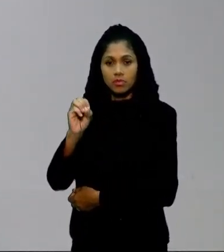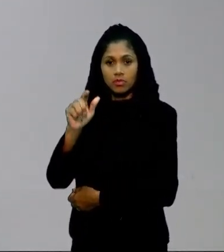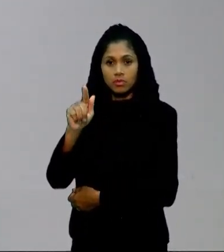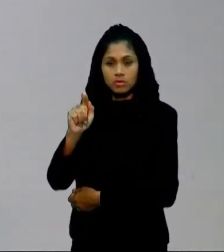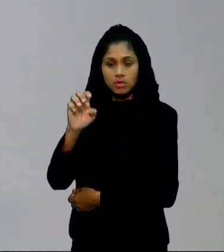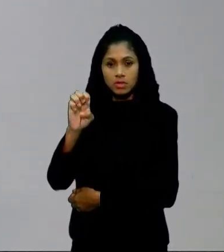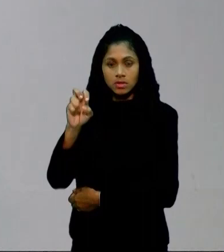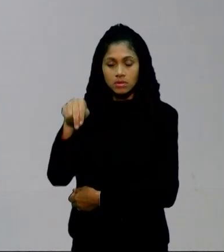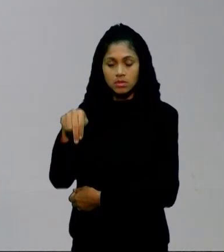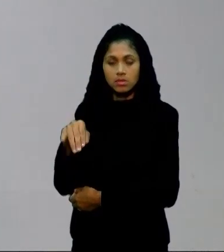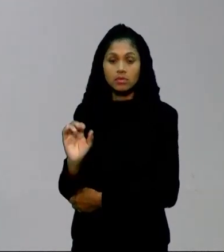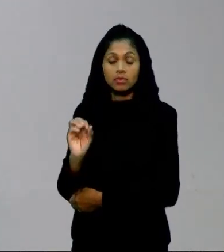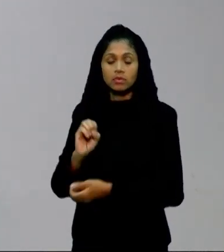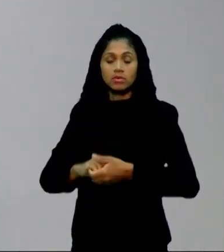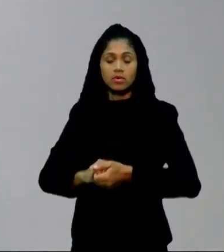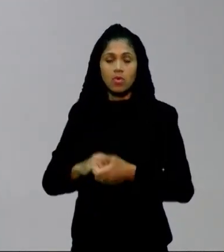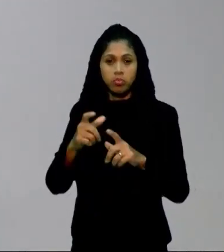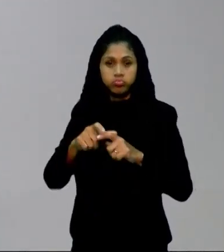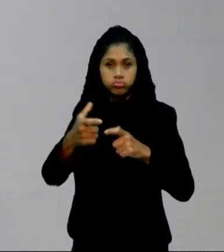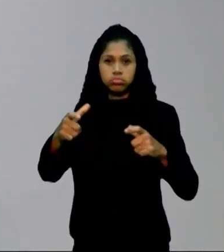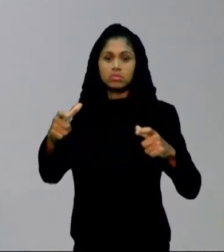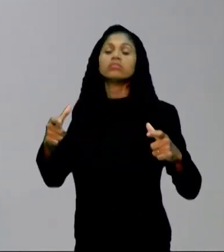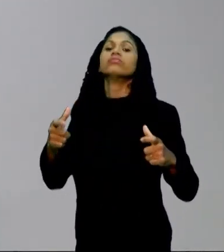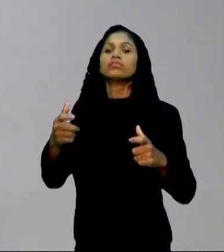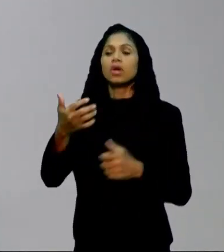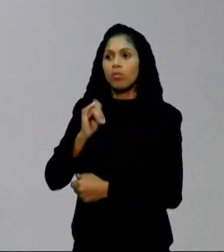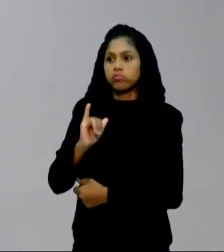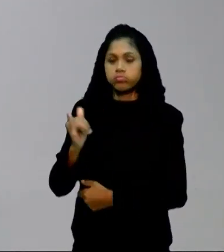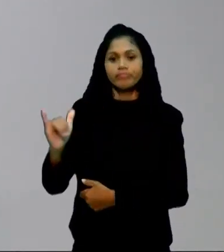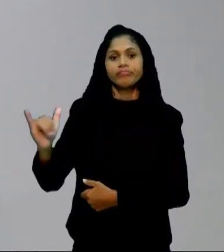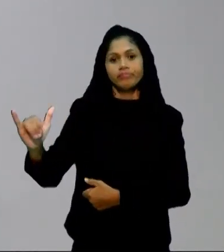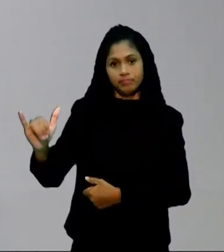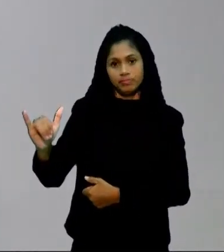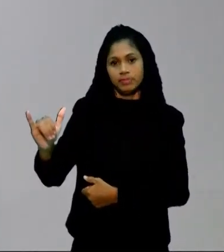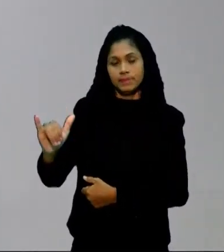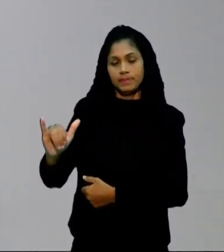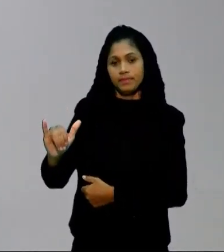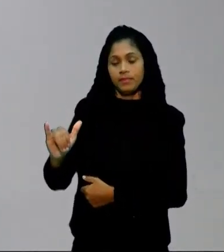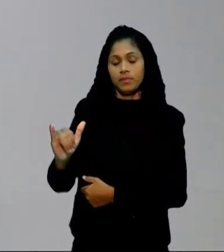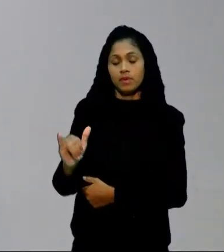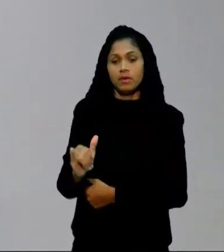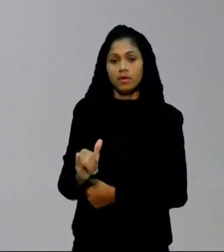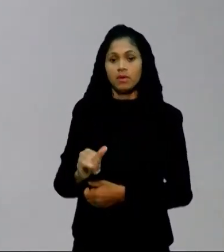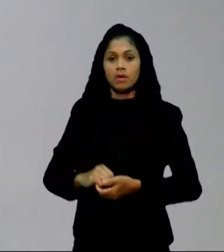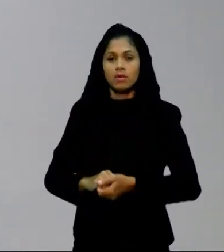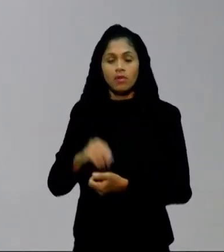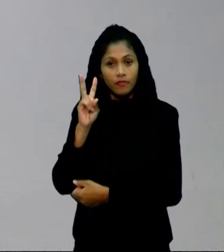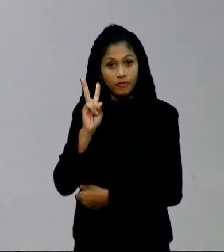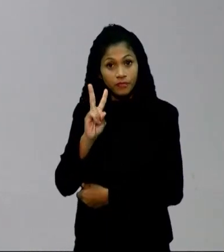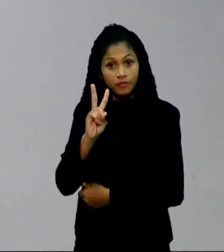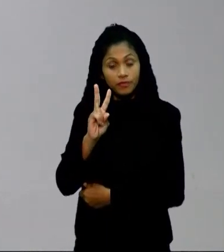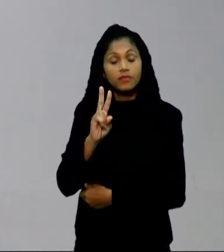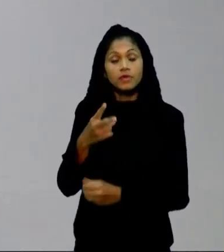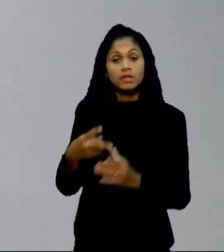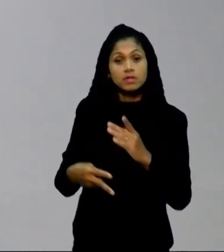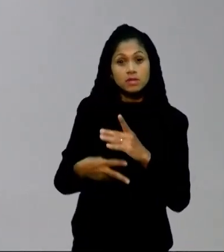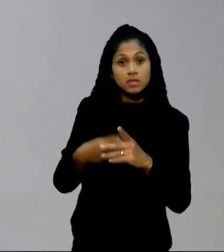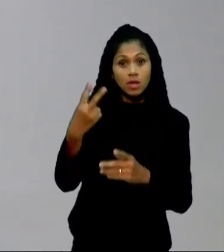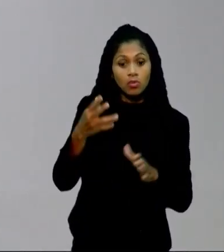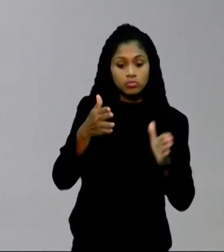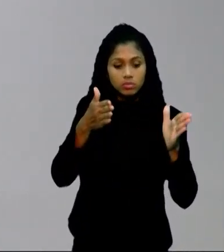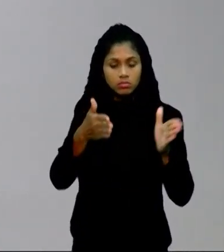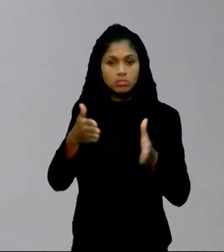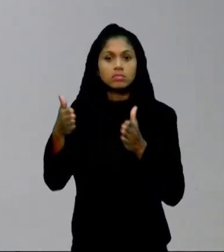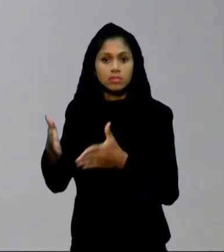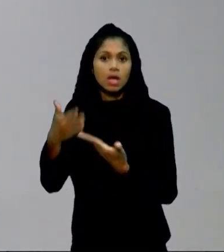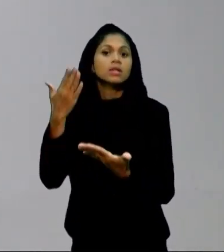os elementos que têm maior eletronegatividade. Como vocês vão ver na parte 2 dessa aula. Essa aula ela está dividida em parte